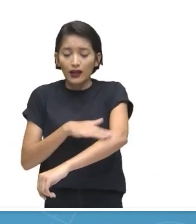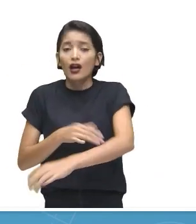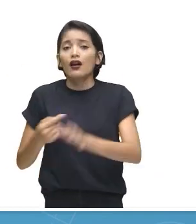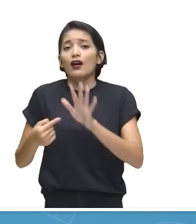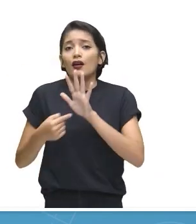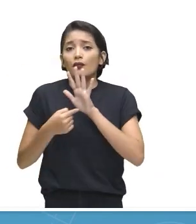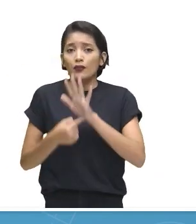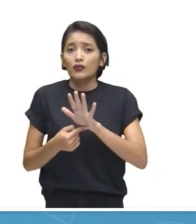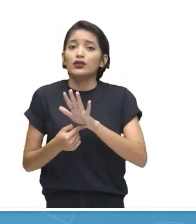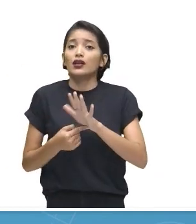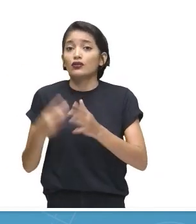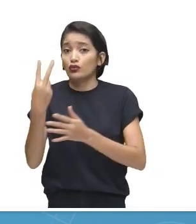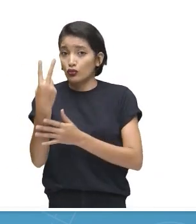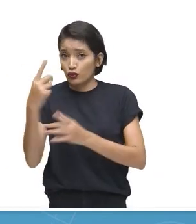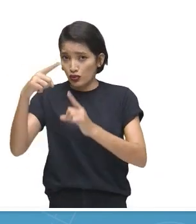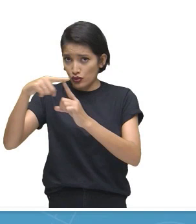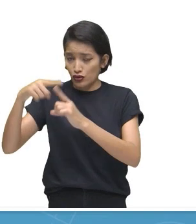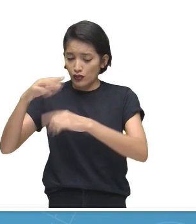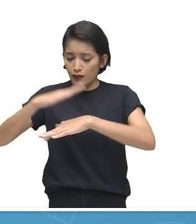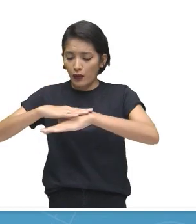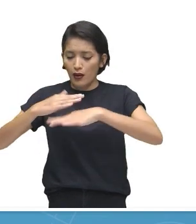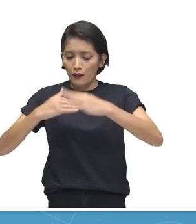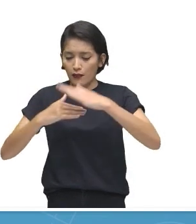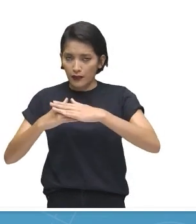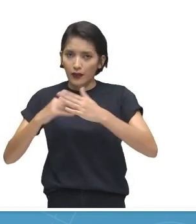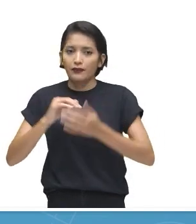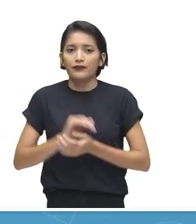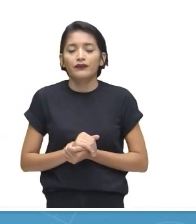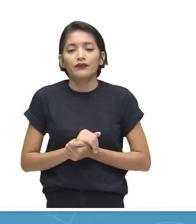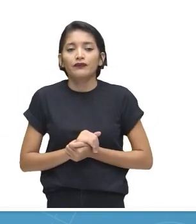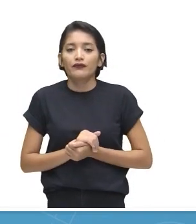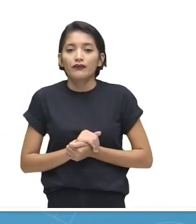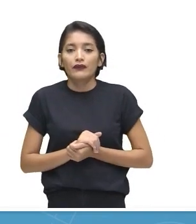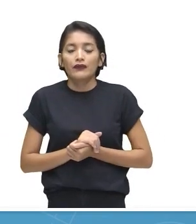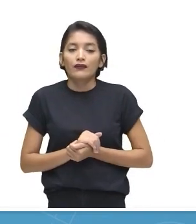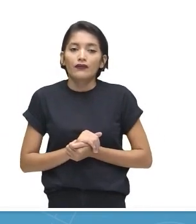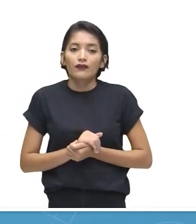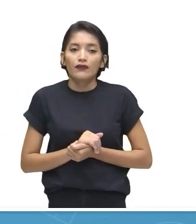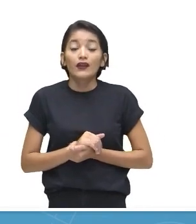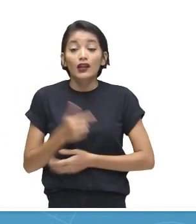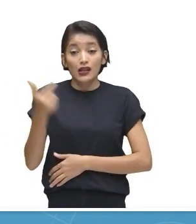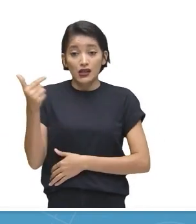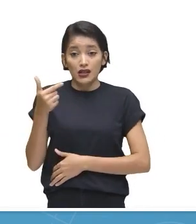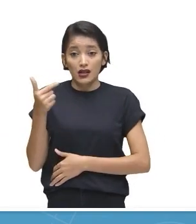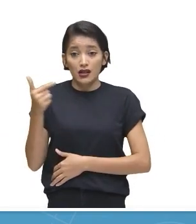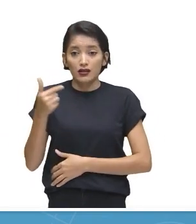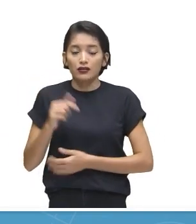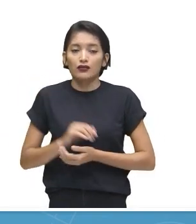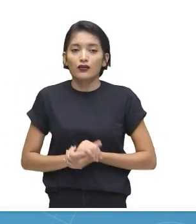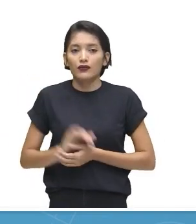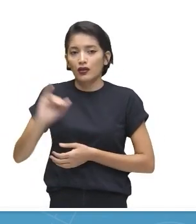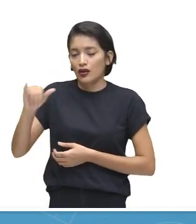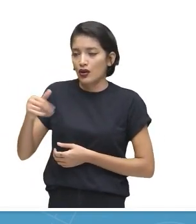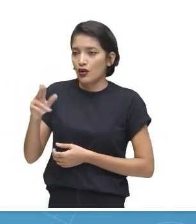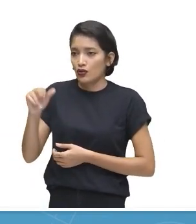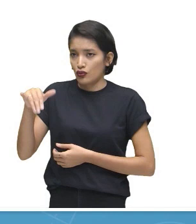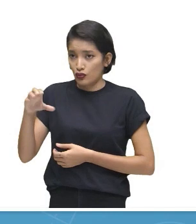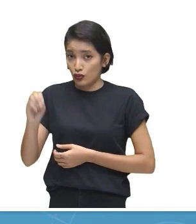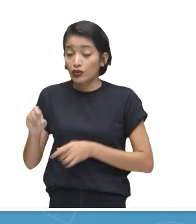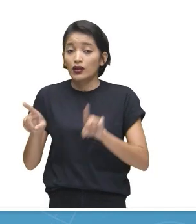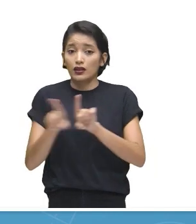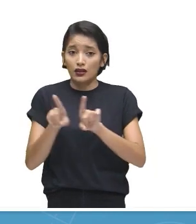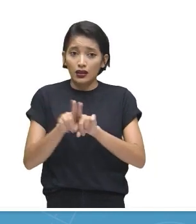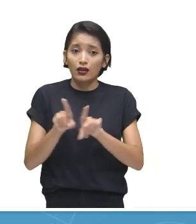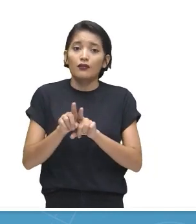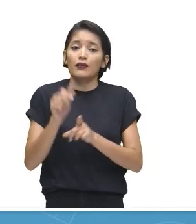da epiderme e da derme. E aí nós temos também mais uma questão, nossa questão de número 2. Júnior e sua irmã